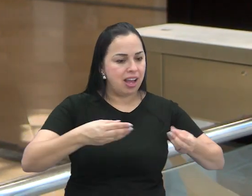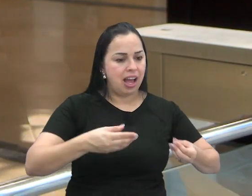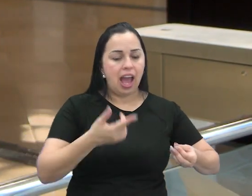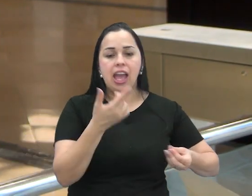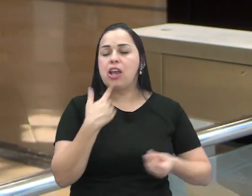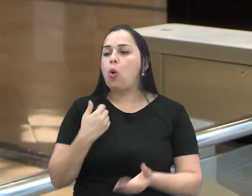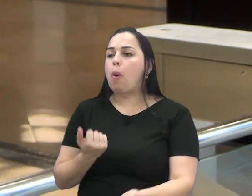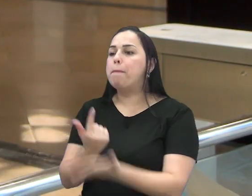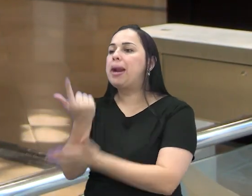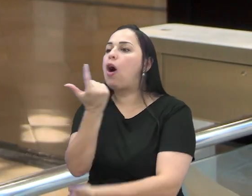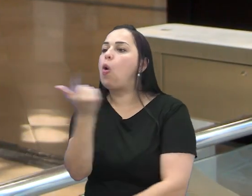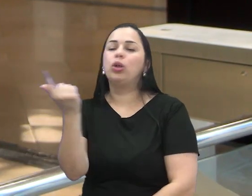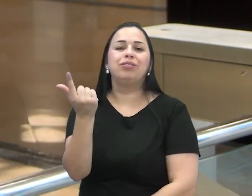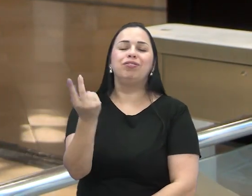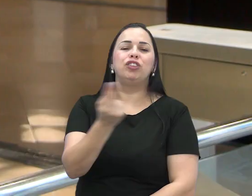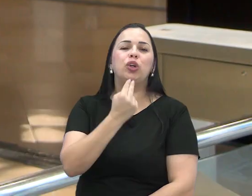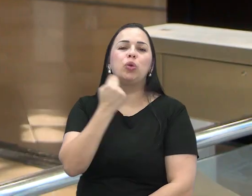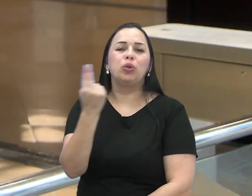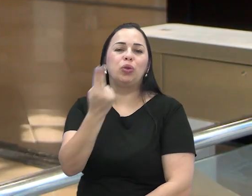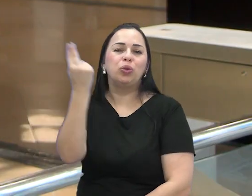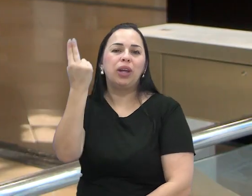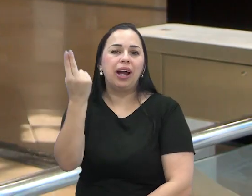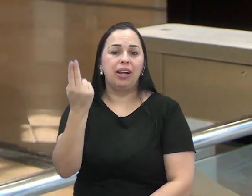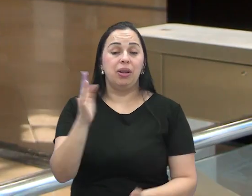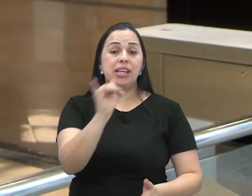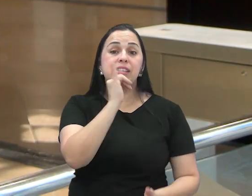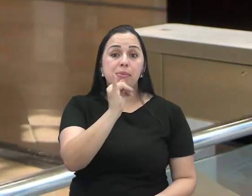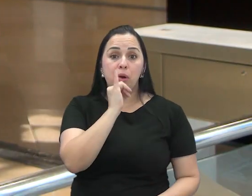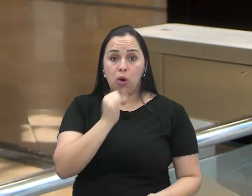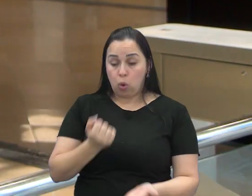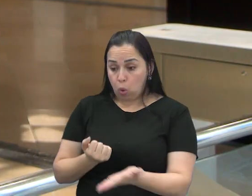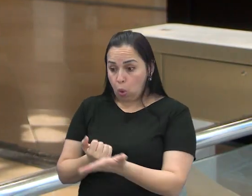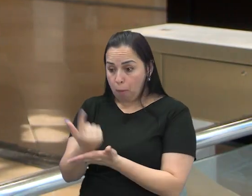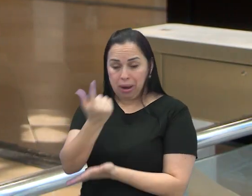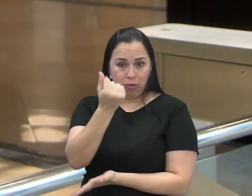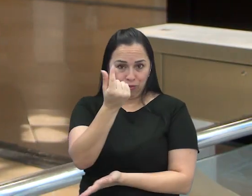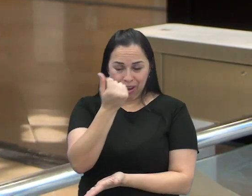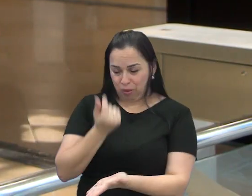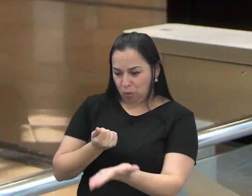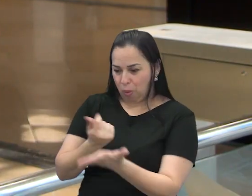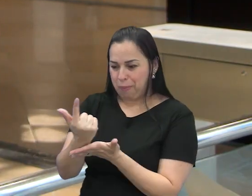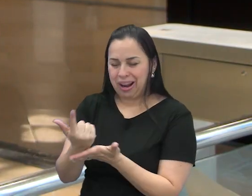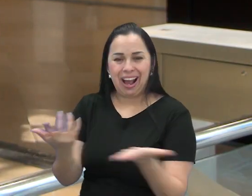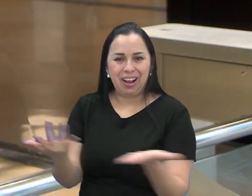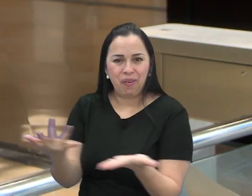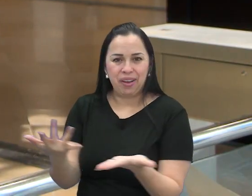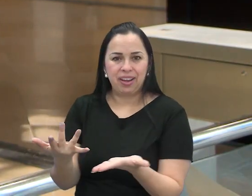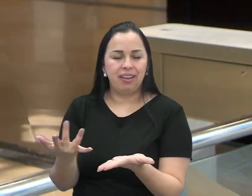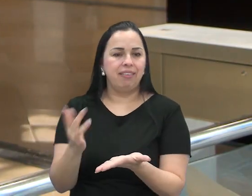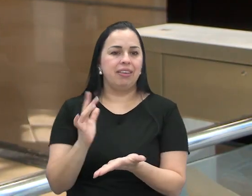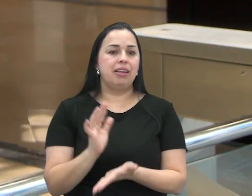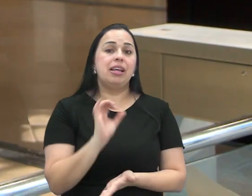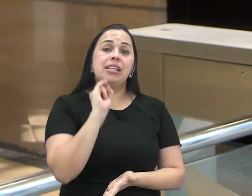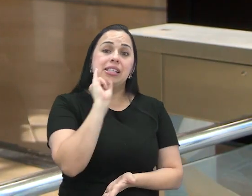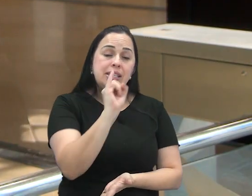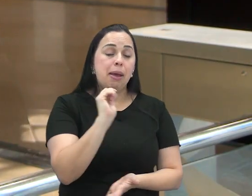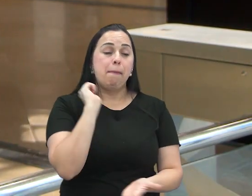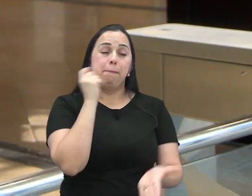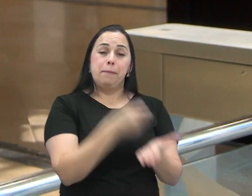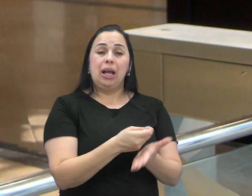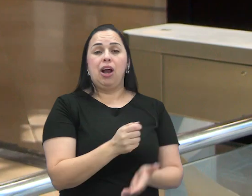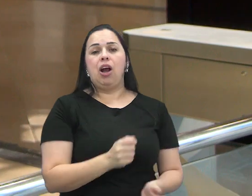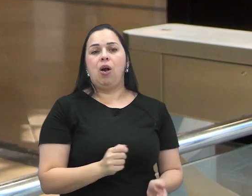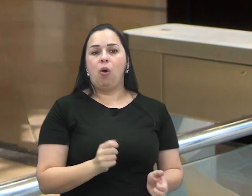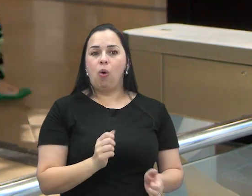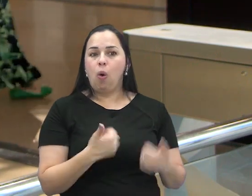poder de compra dela. Então, o que ela comprava agora, com esse aumento de R$ 1, ela não vai poder comprar